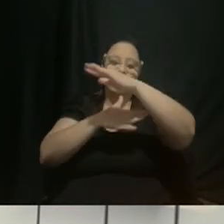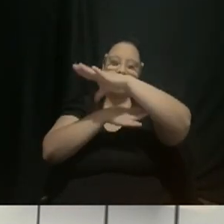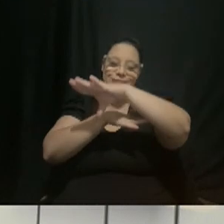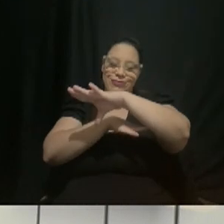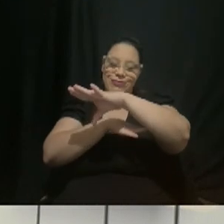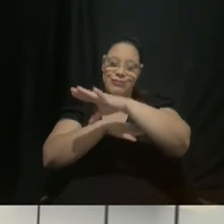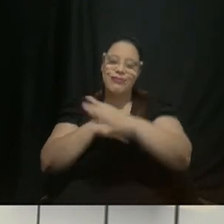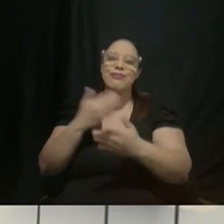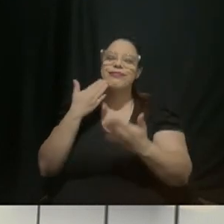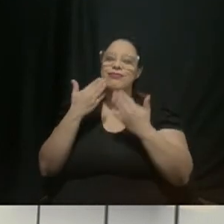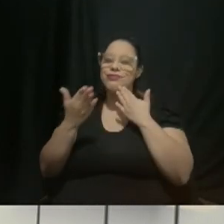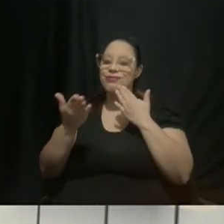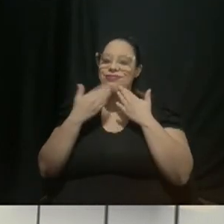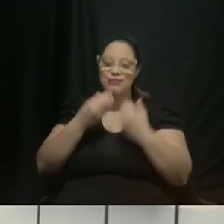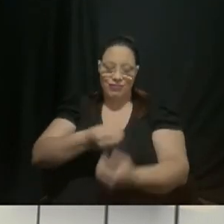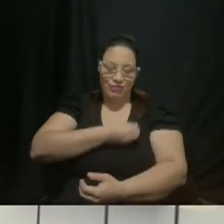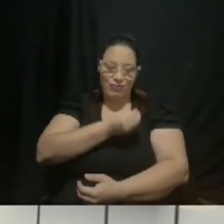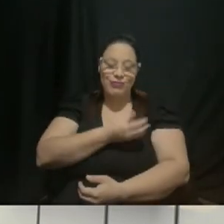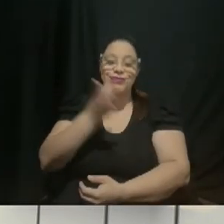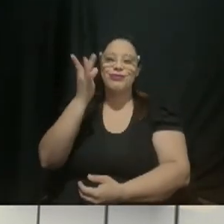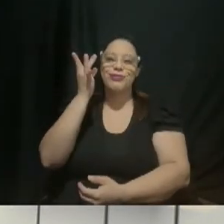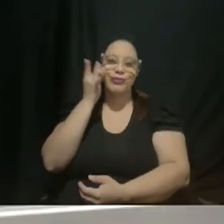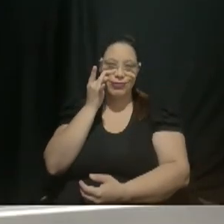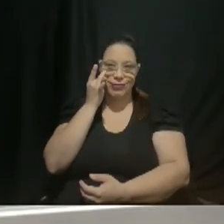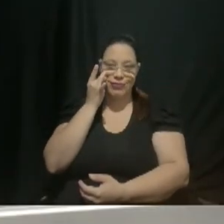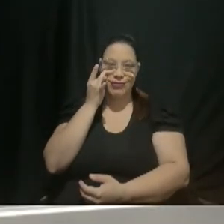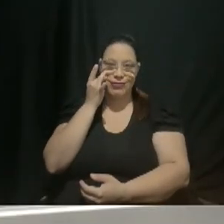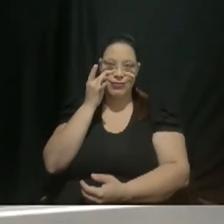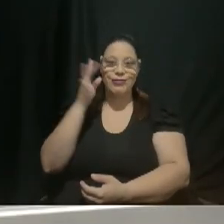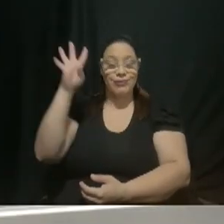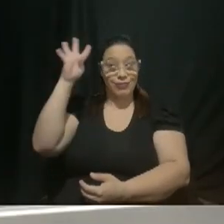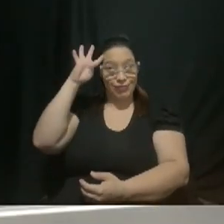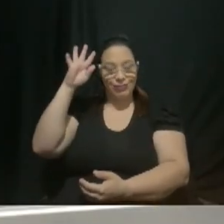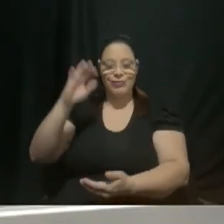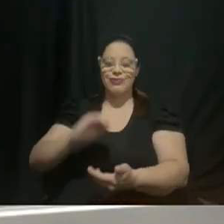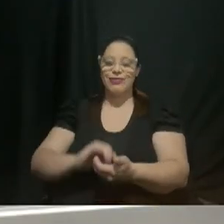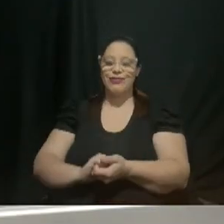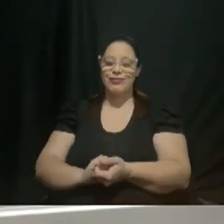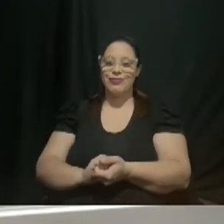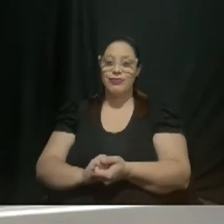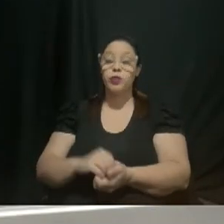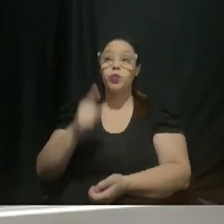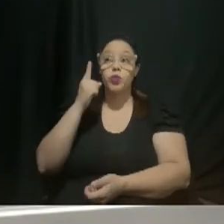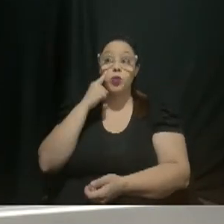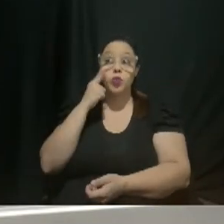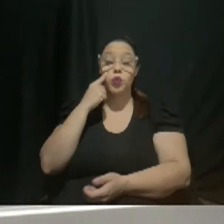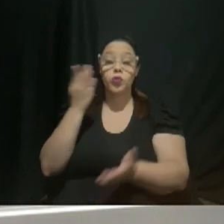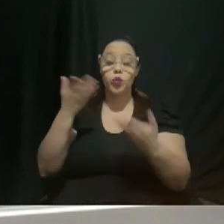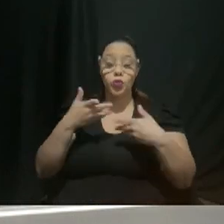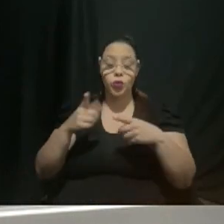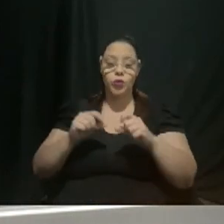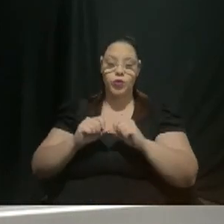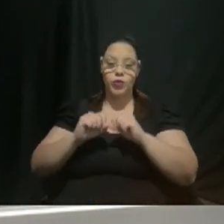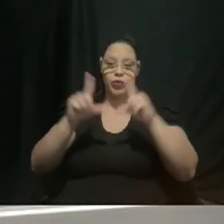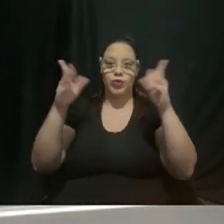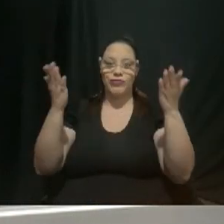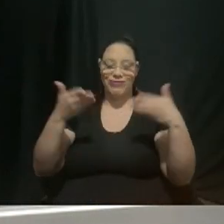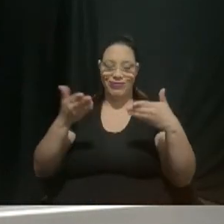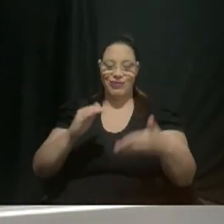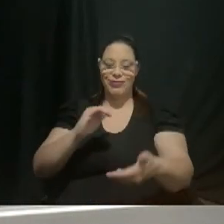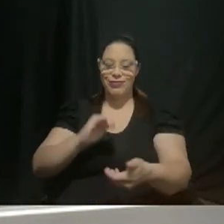gente conversa ao vivo nesta quarta-feira. Confira a partir de agora os destaques de hoje.